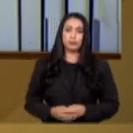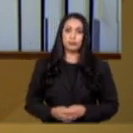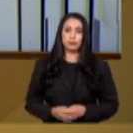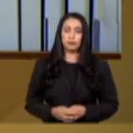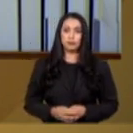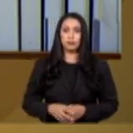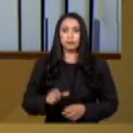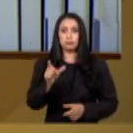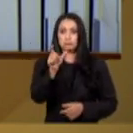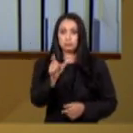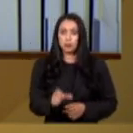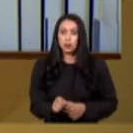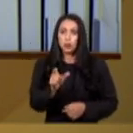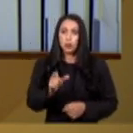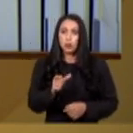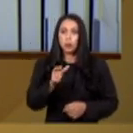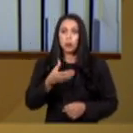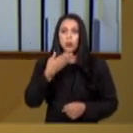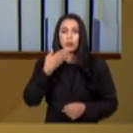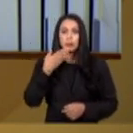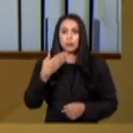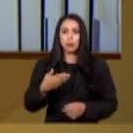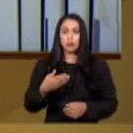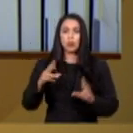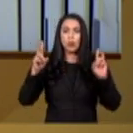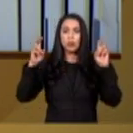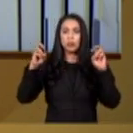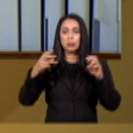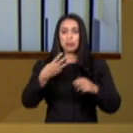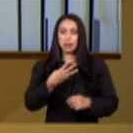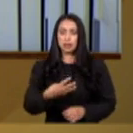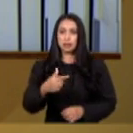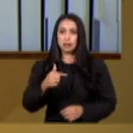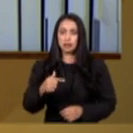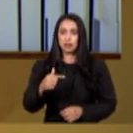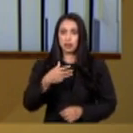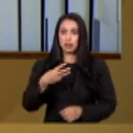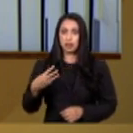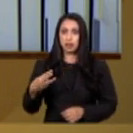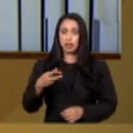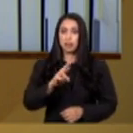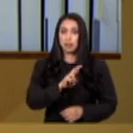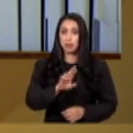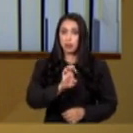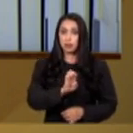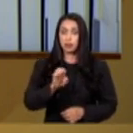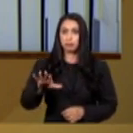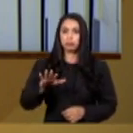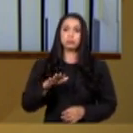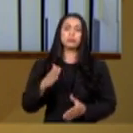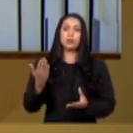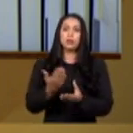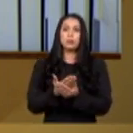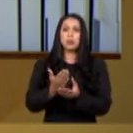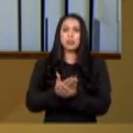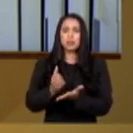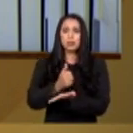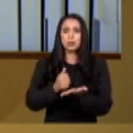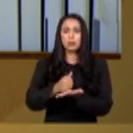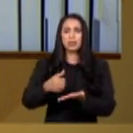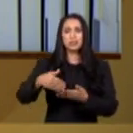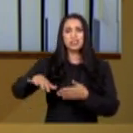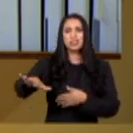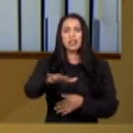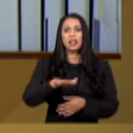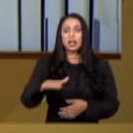mohamed trata-se do tema 373k repercussão geral e expulsão de